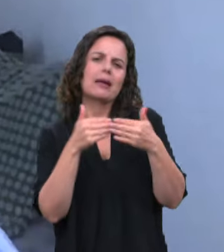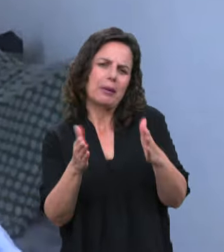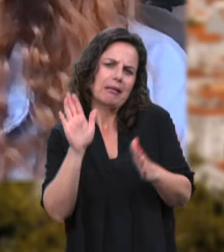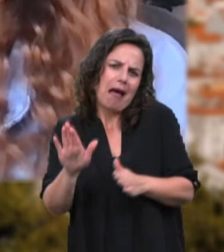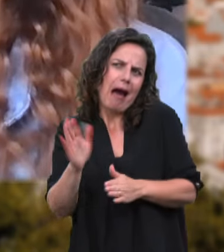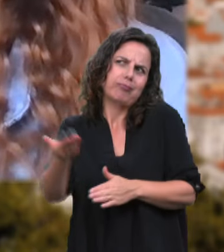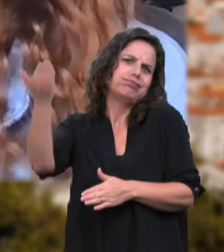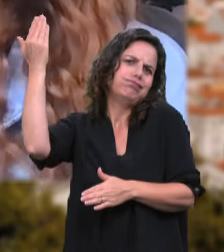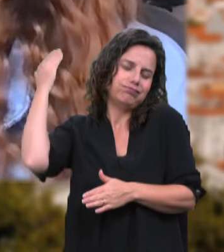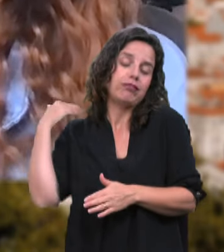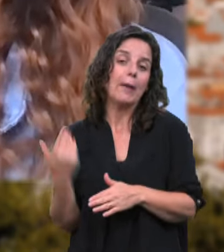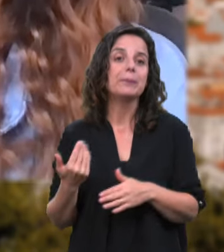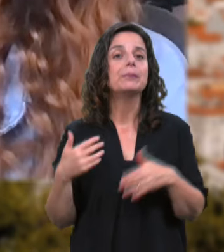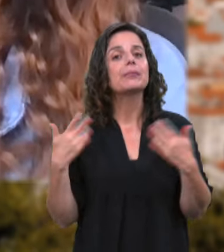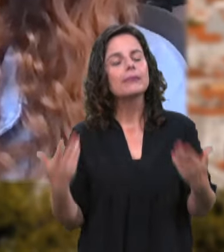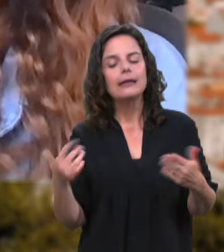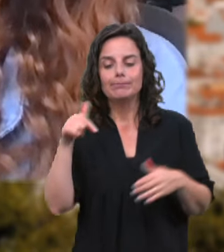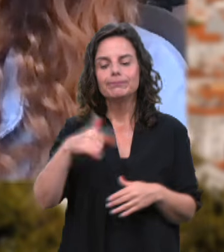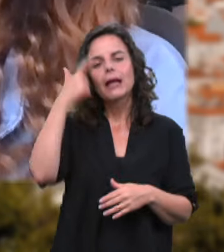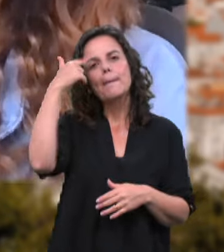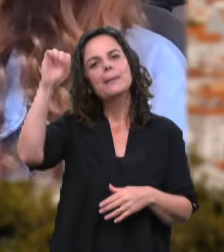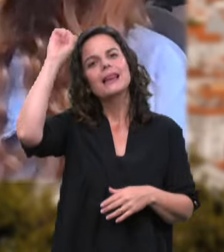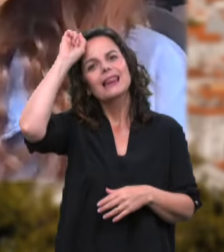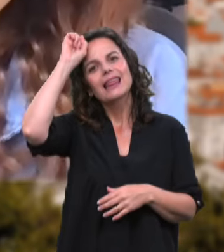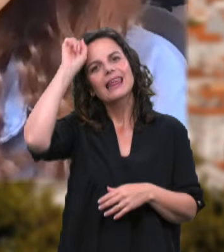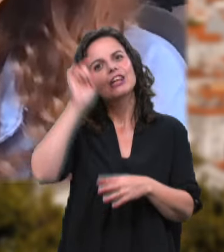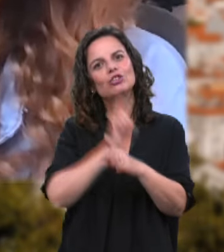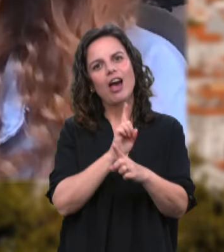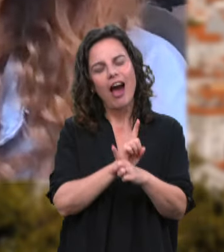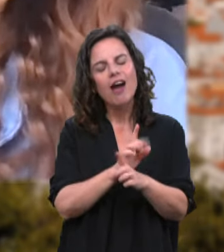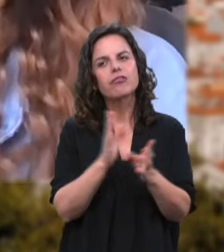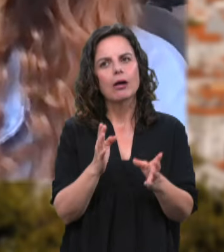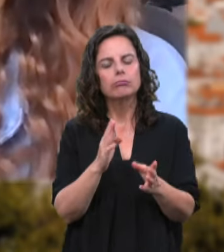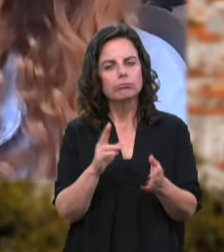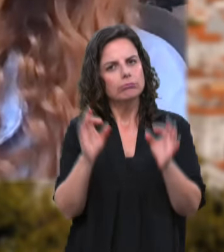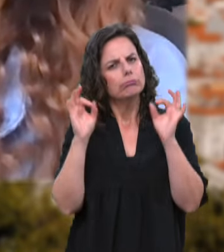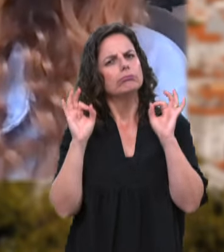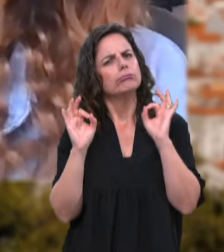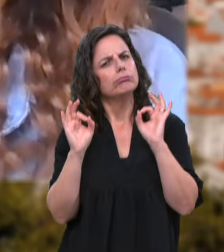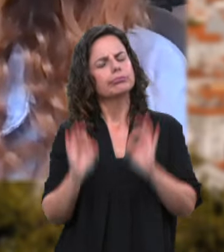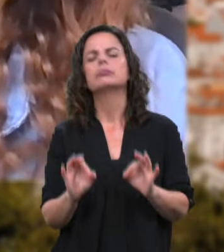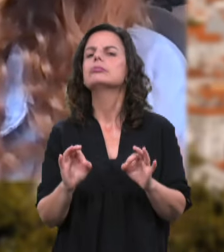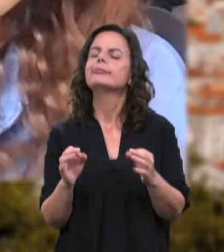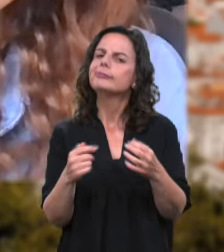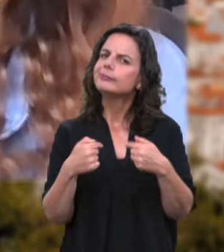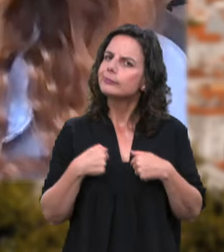tempo. Mas quando estava aqui em Berlim, foi quando realmente comecei